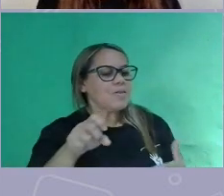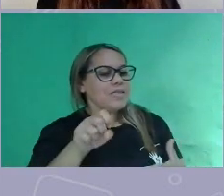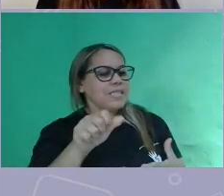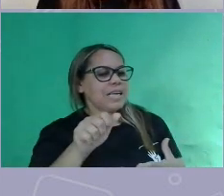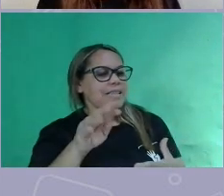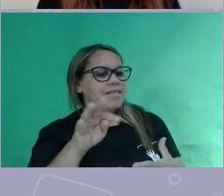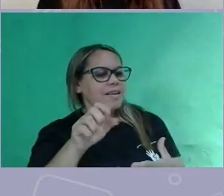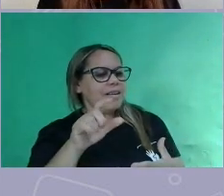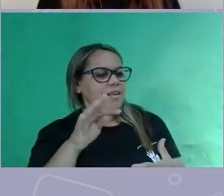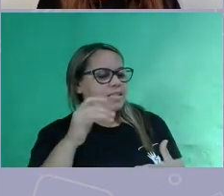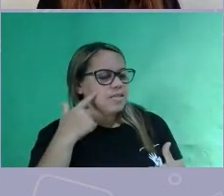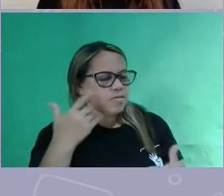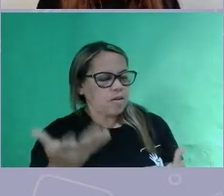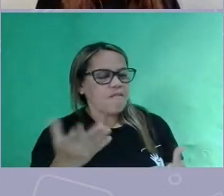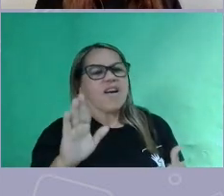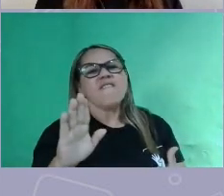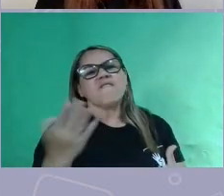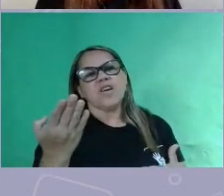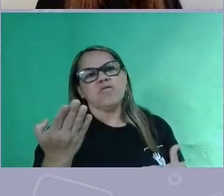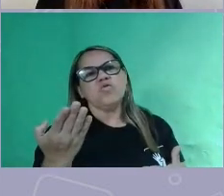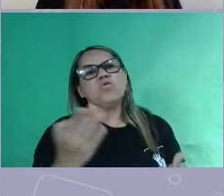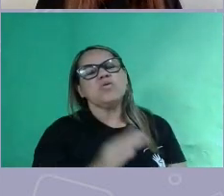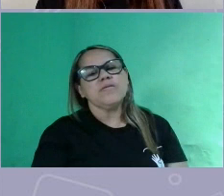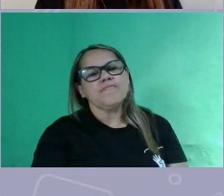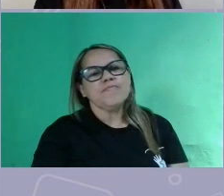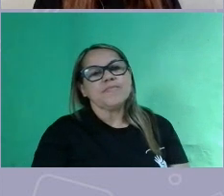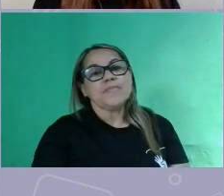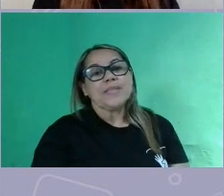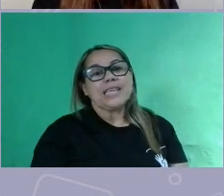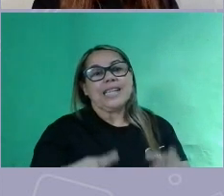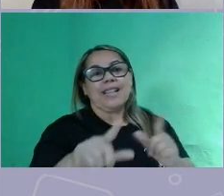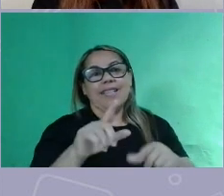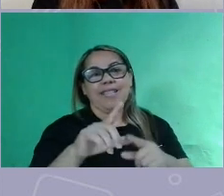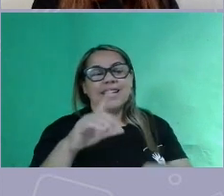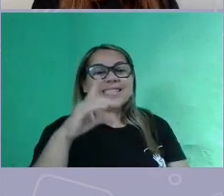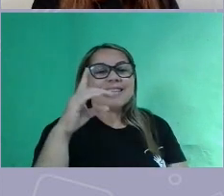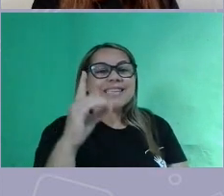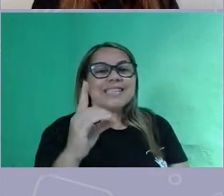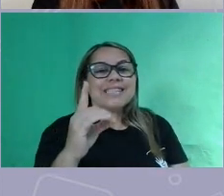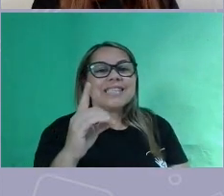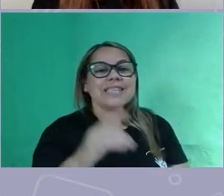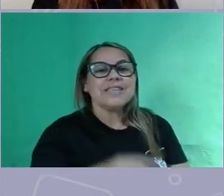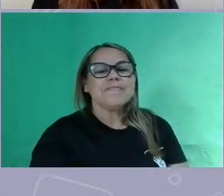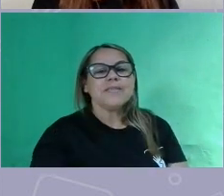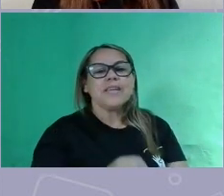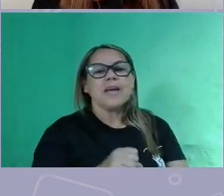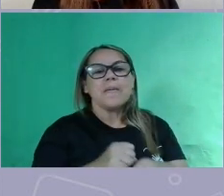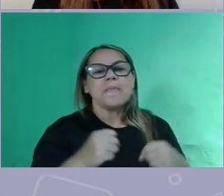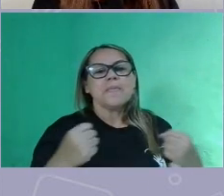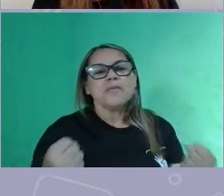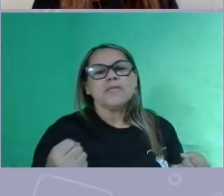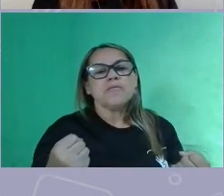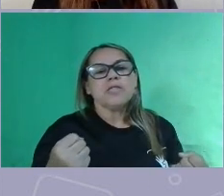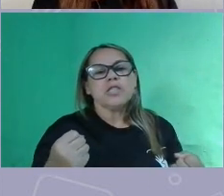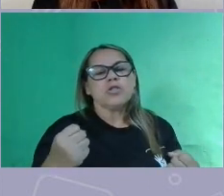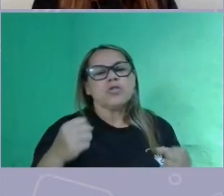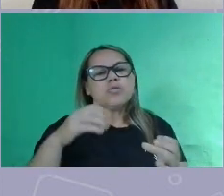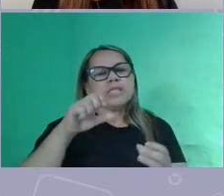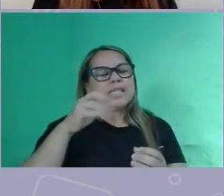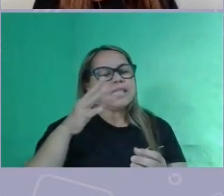então é falso por conta disso dedo e a impossibilidade de posicionamento de satélites